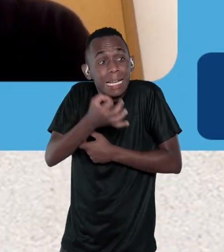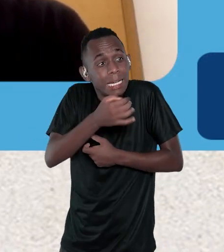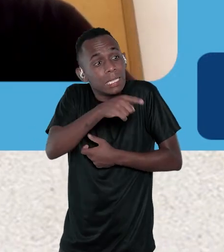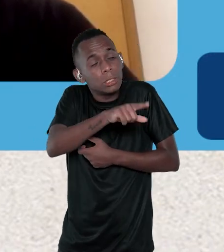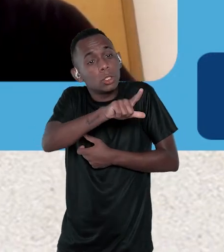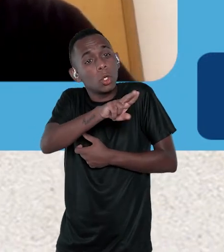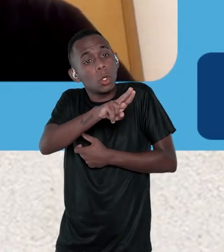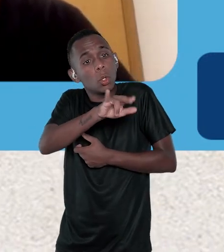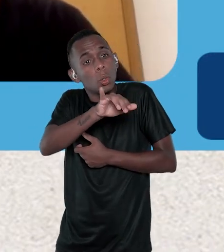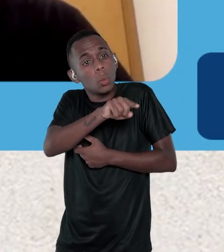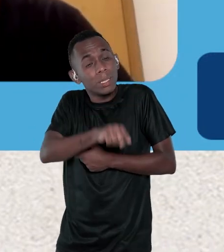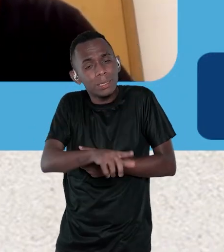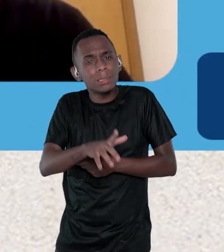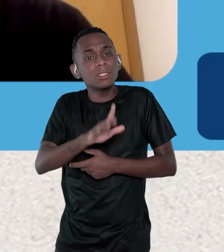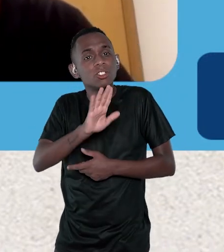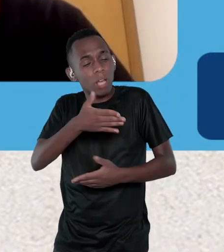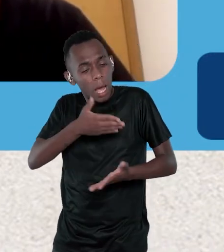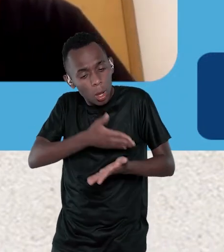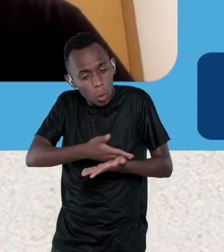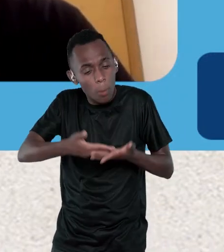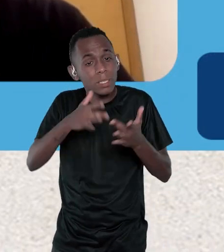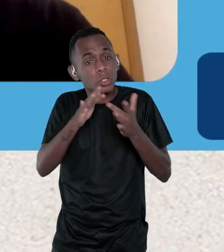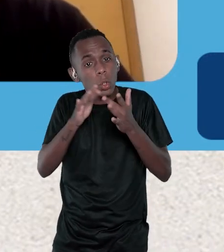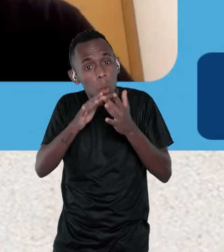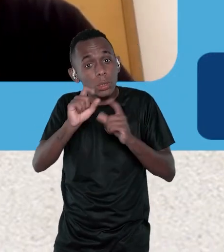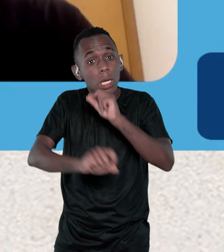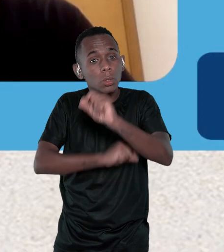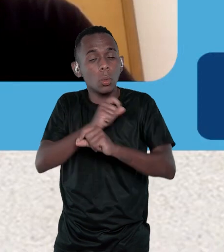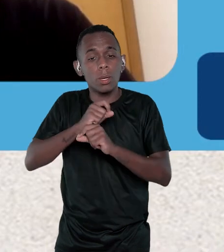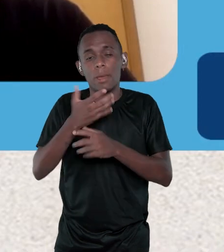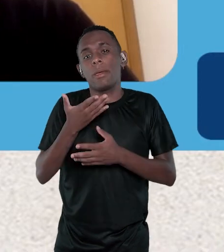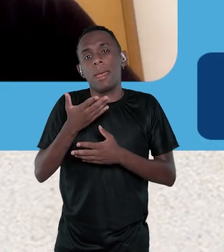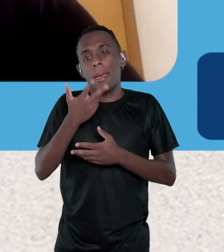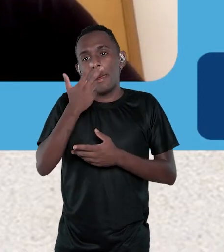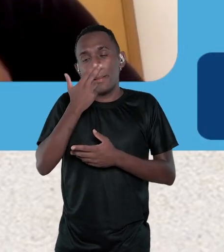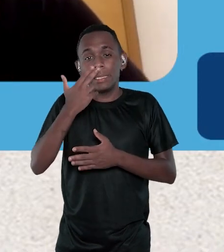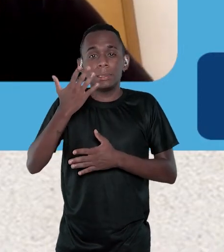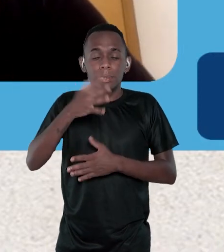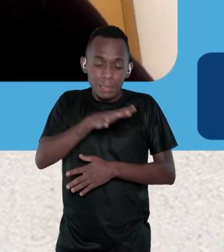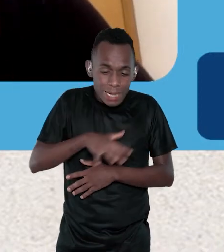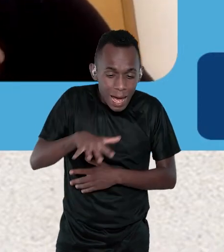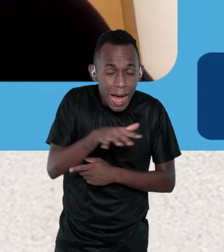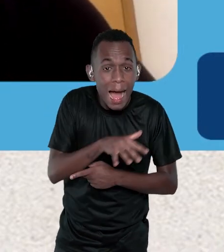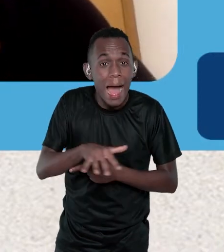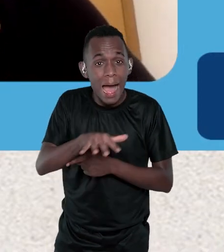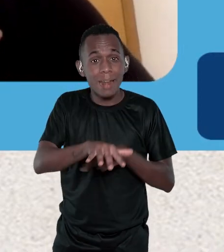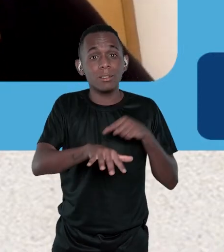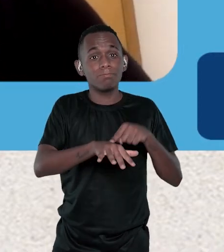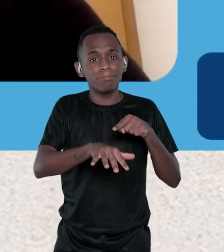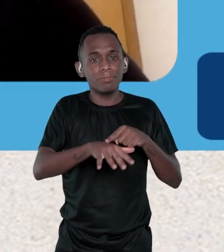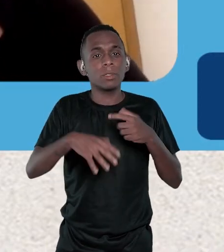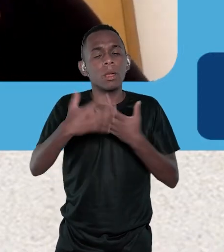pelo Luiz Gonzaga, desde pequenininho, já inicia ali sua carreira